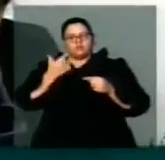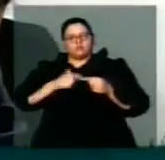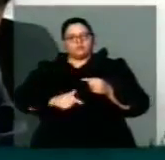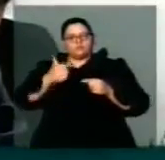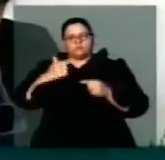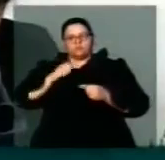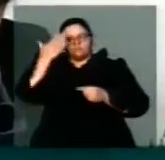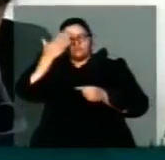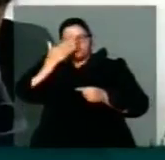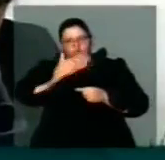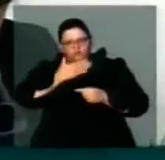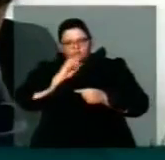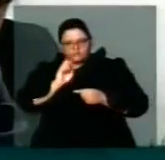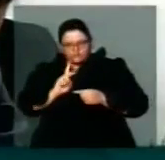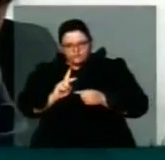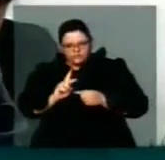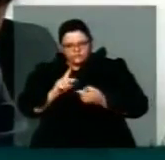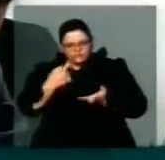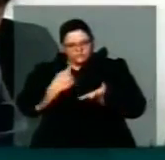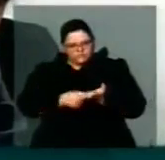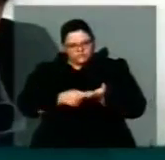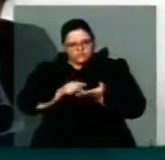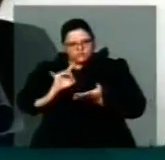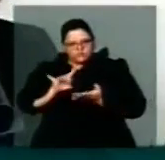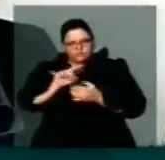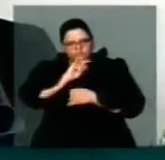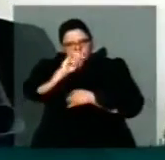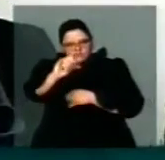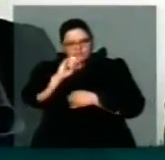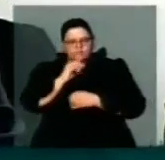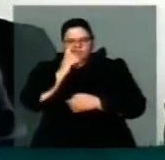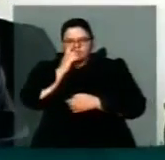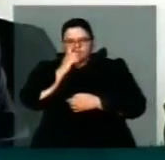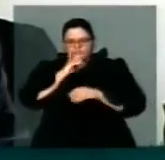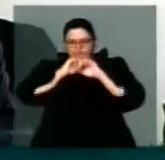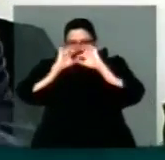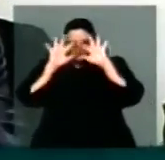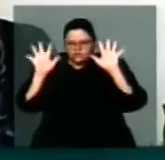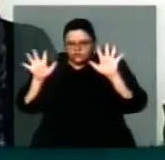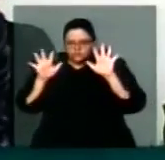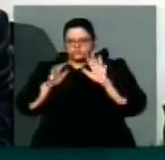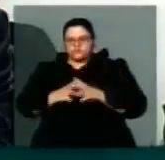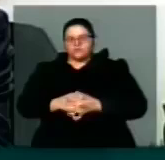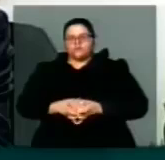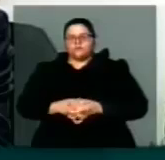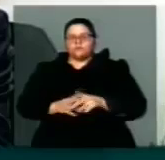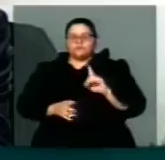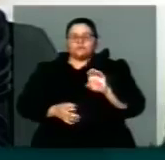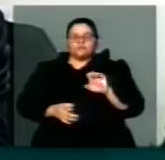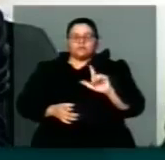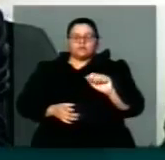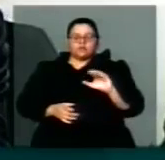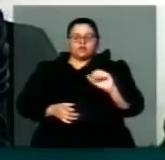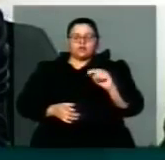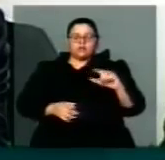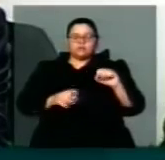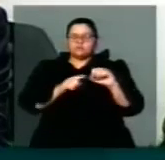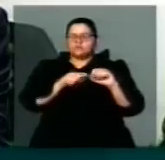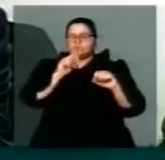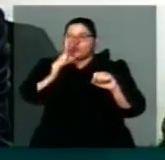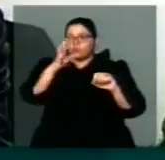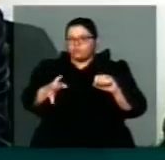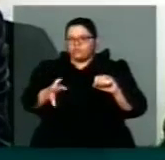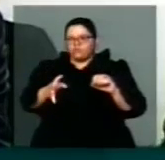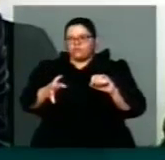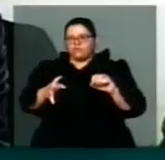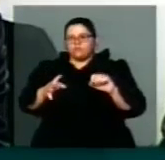prova. Se não houver comprovação de absolutamente nada, não existe a palavra de delação como testemunha de